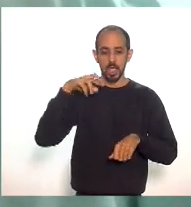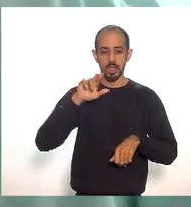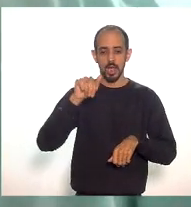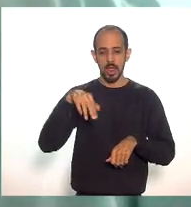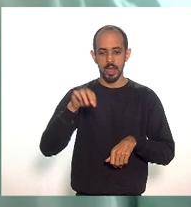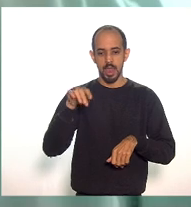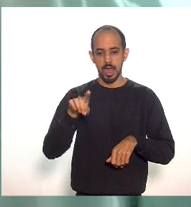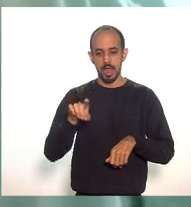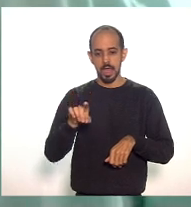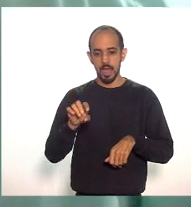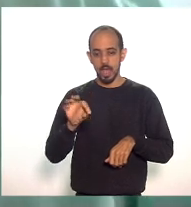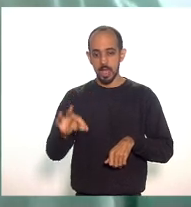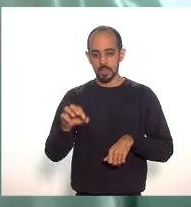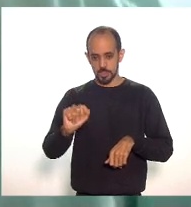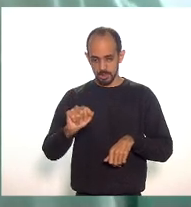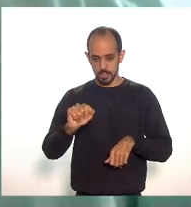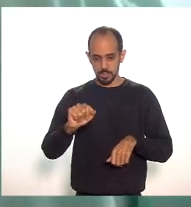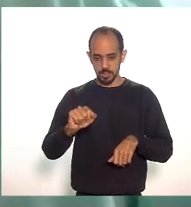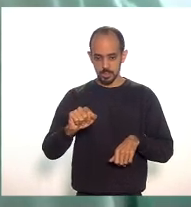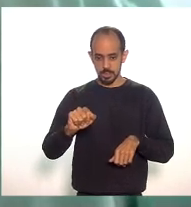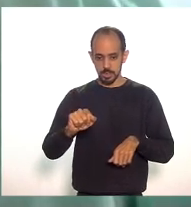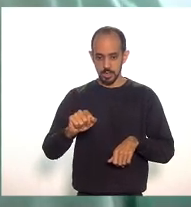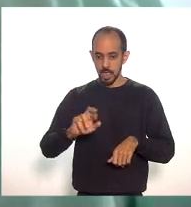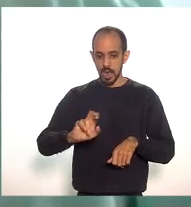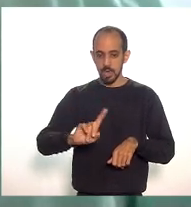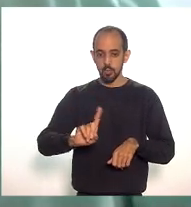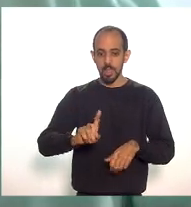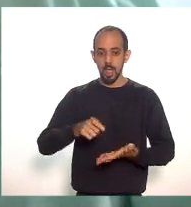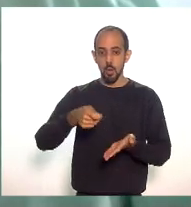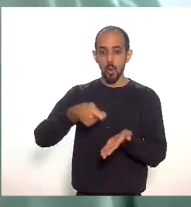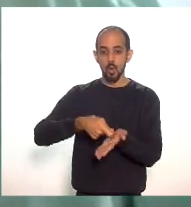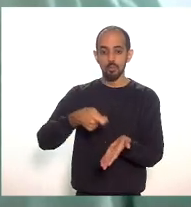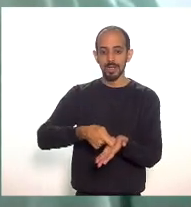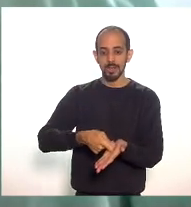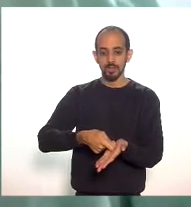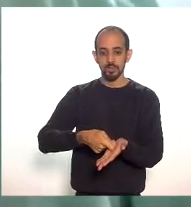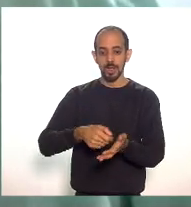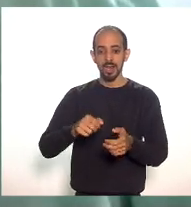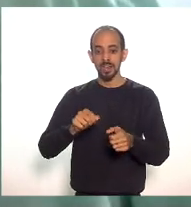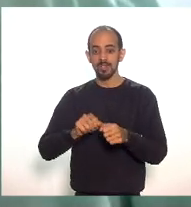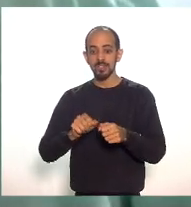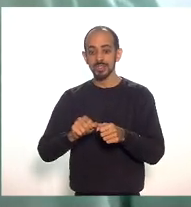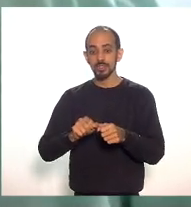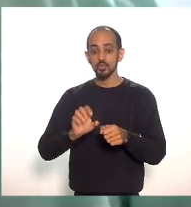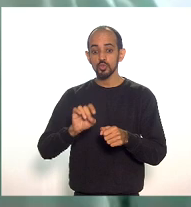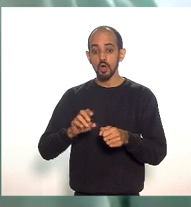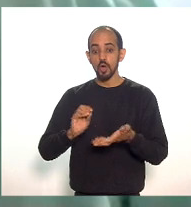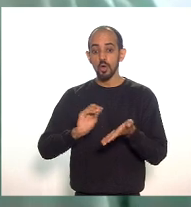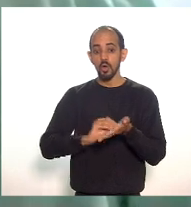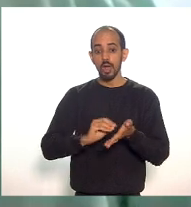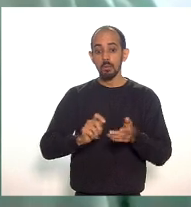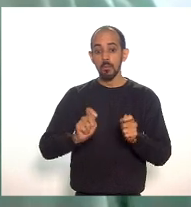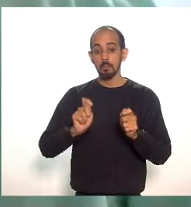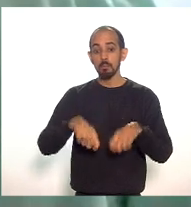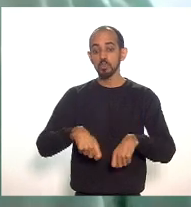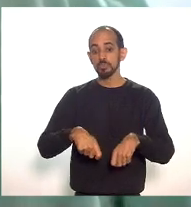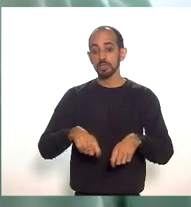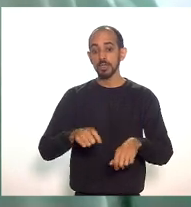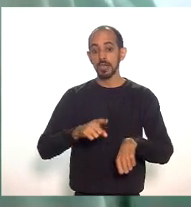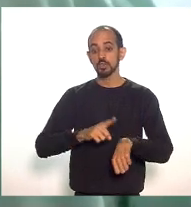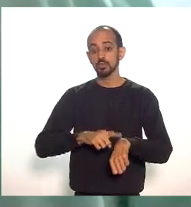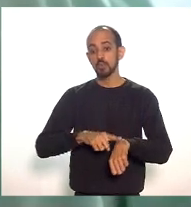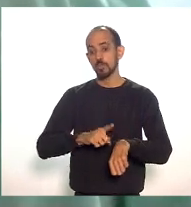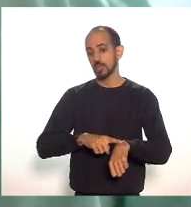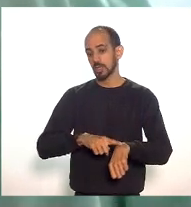eu entendi que a Renata não está obrigando a fazer ela tá vendo mais uma possibilidade durante um determinado período